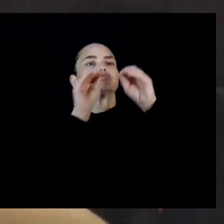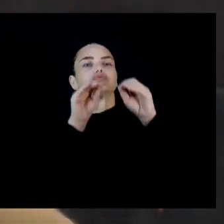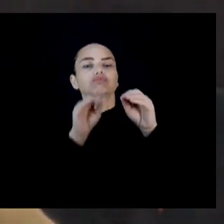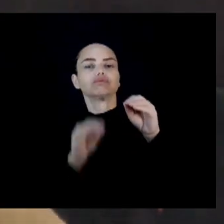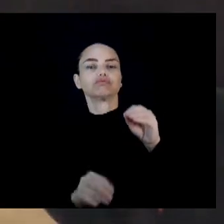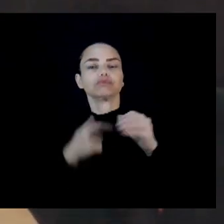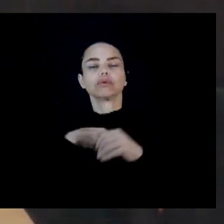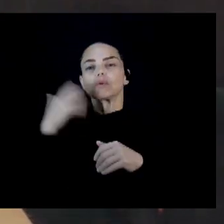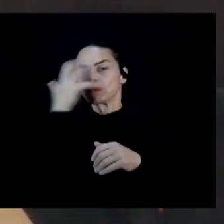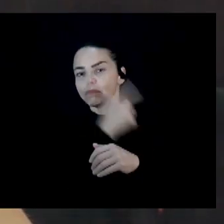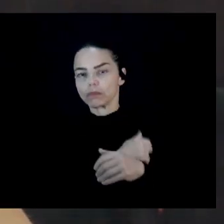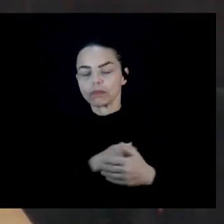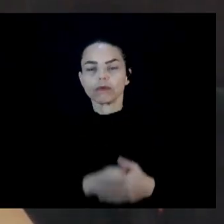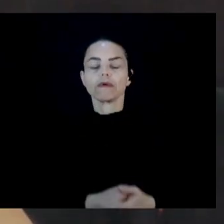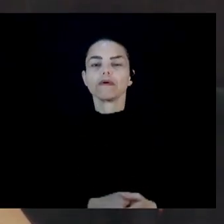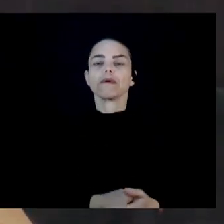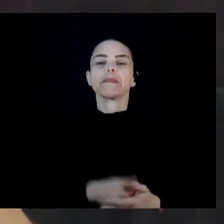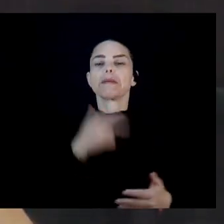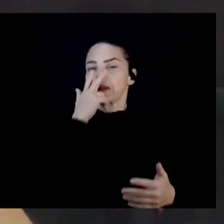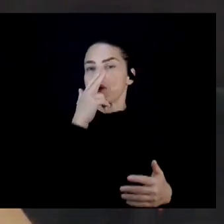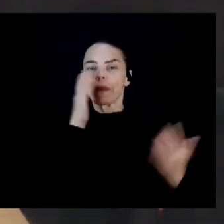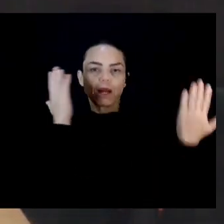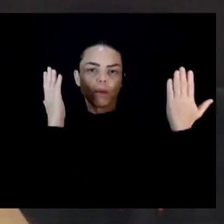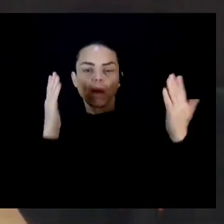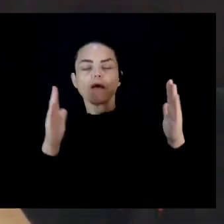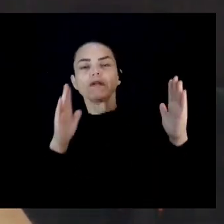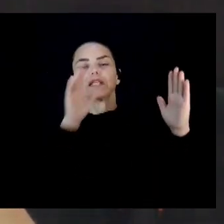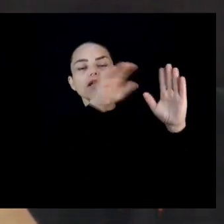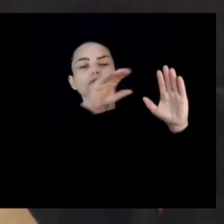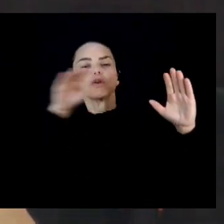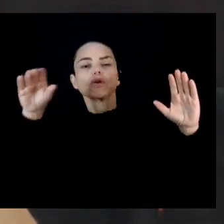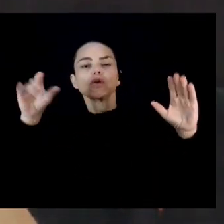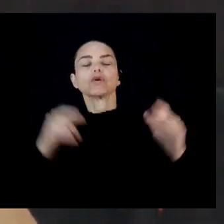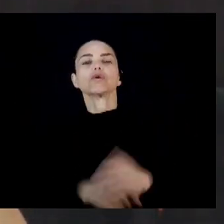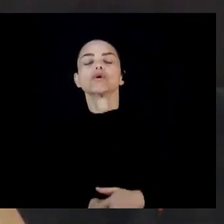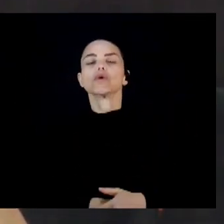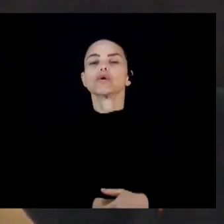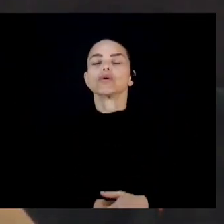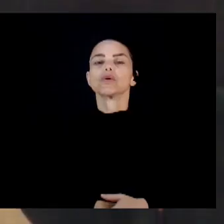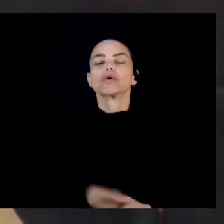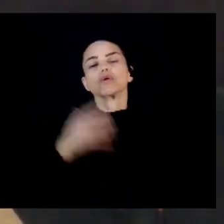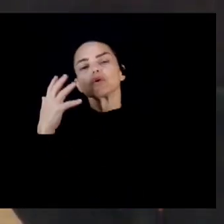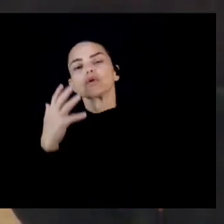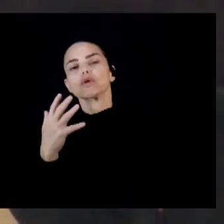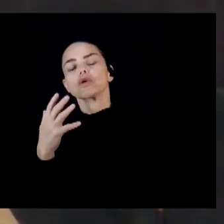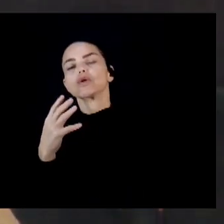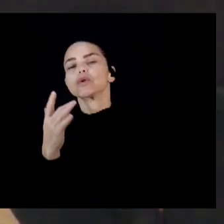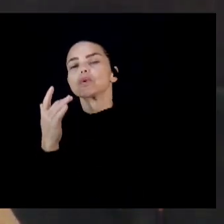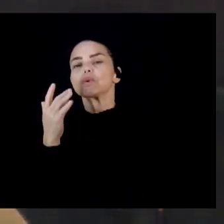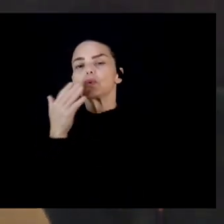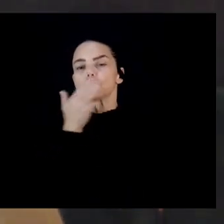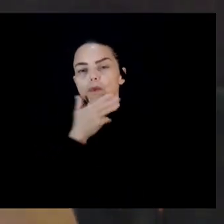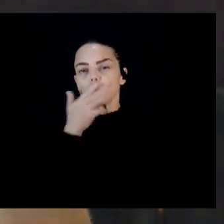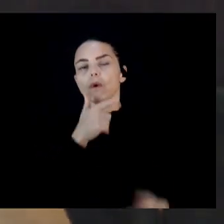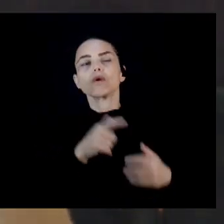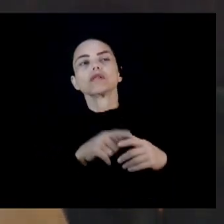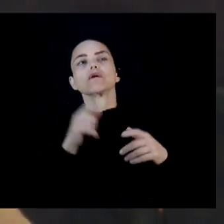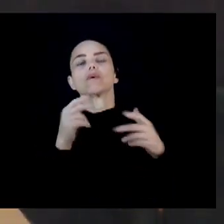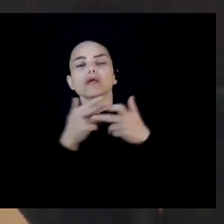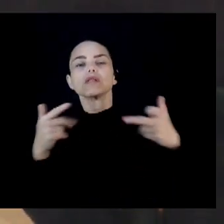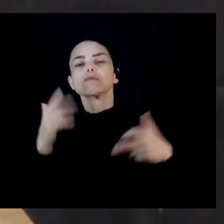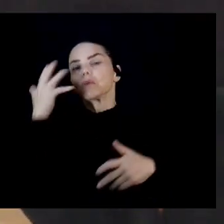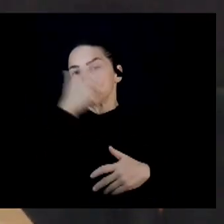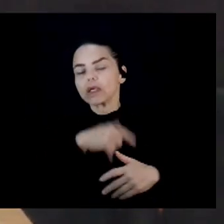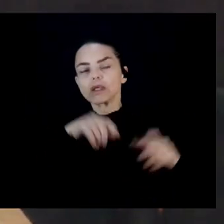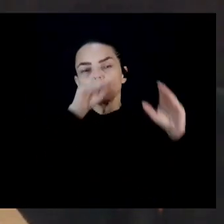Né? Ela não está realmente comparando ao bastidor da pessoa, assim como o seu bastidor também. Então, é isso,